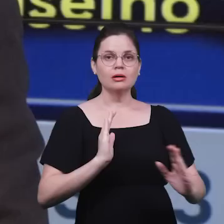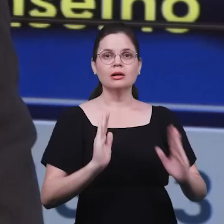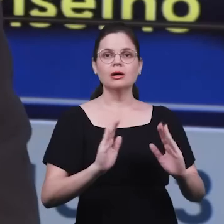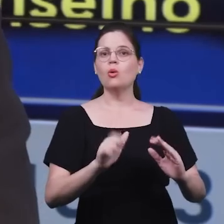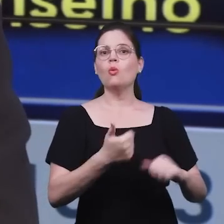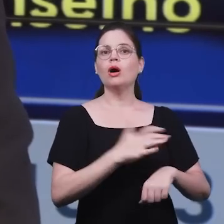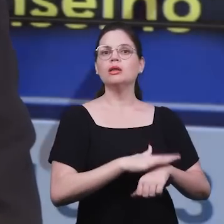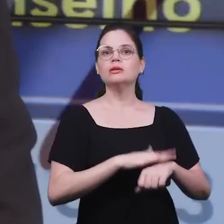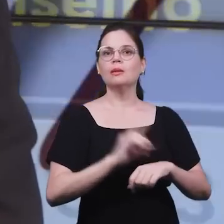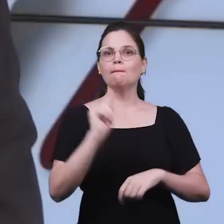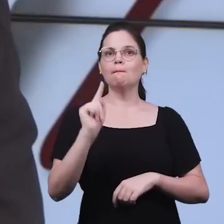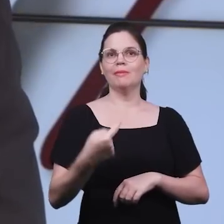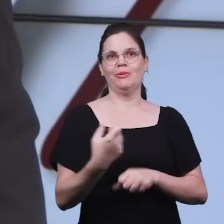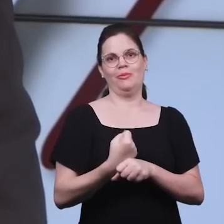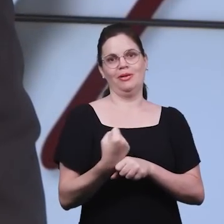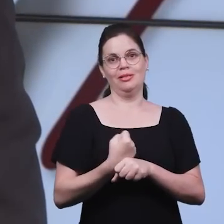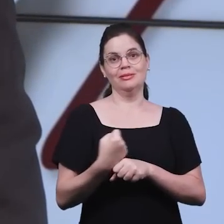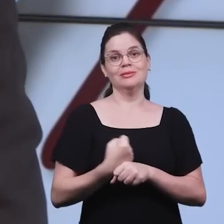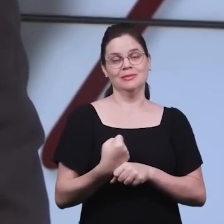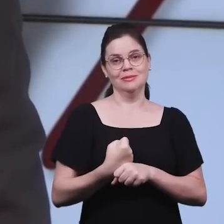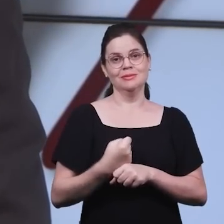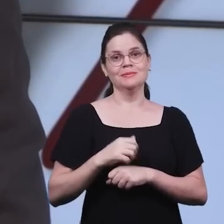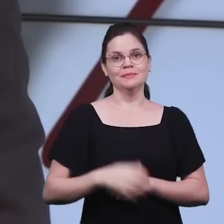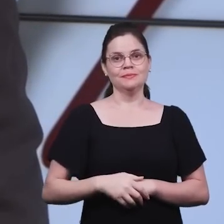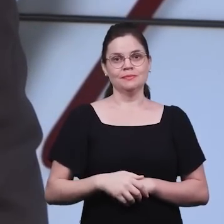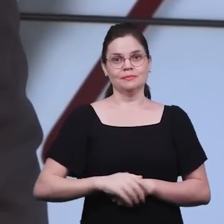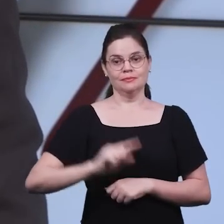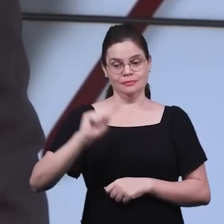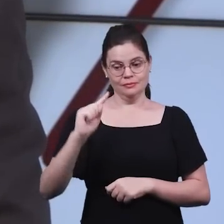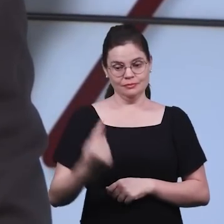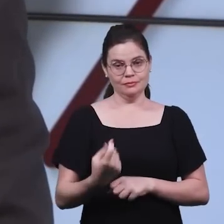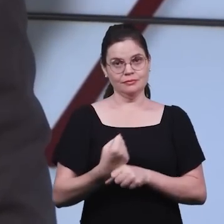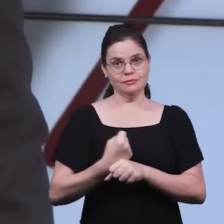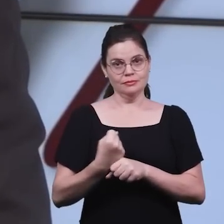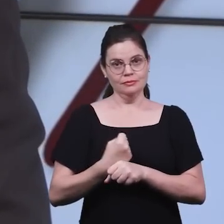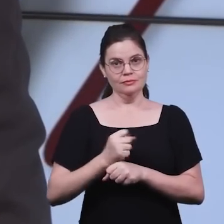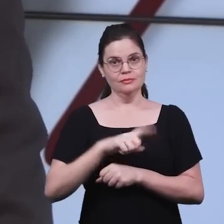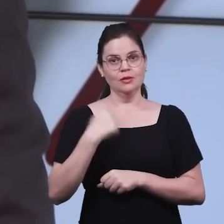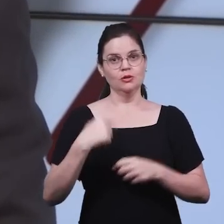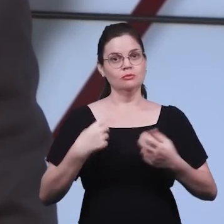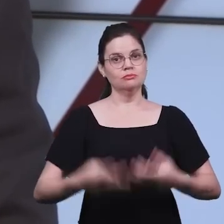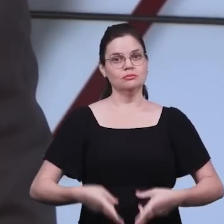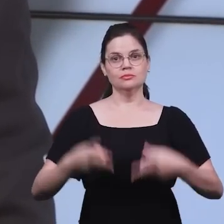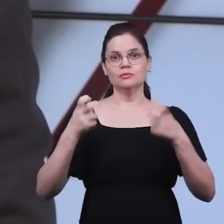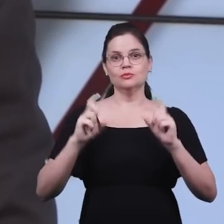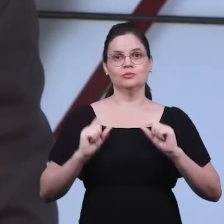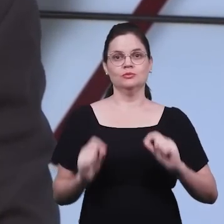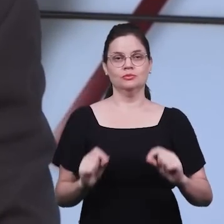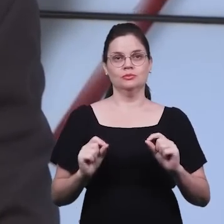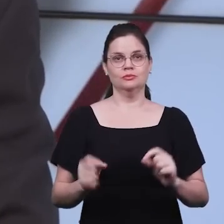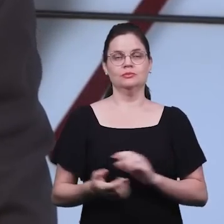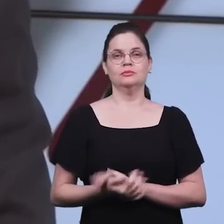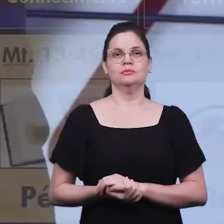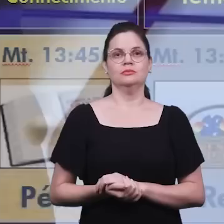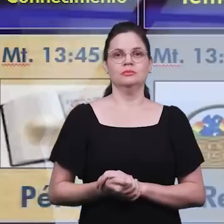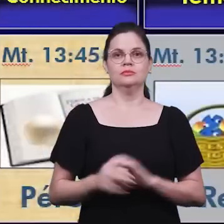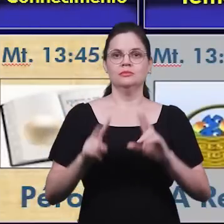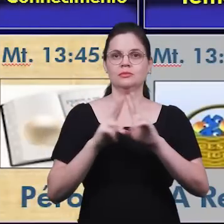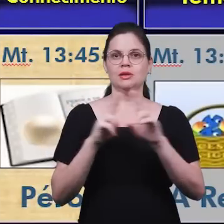a gente estava falando agora. E esses 1000 anos, né, nós vemos aqui nessa colocação profética,